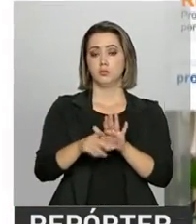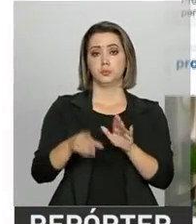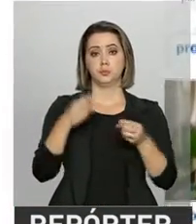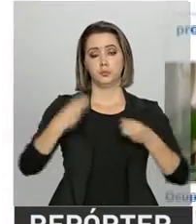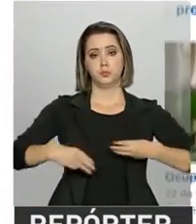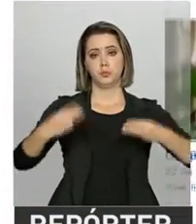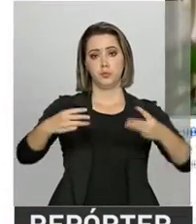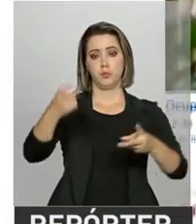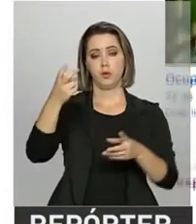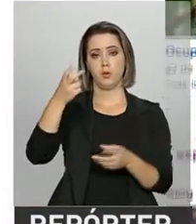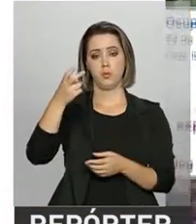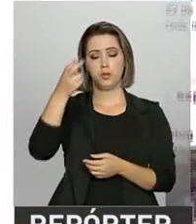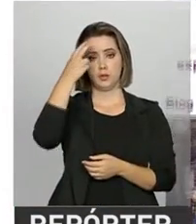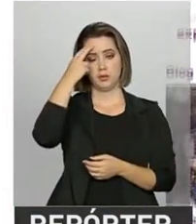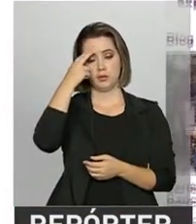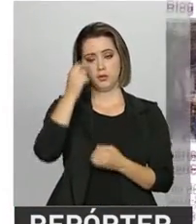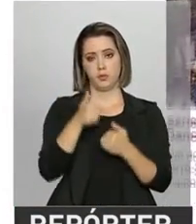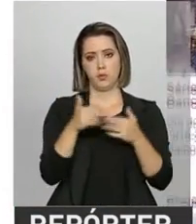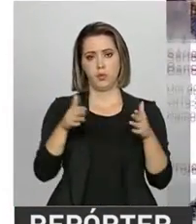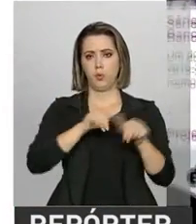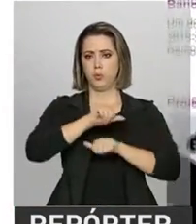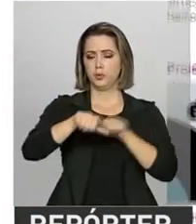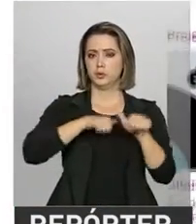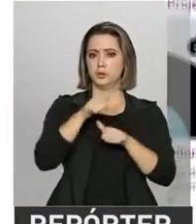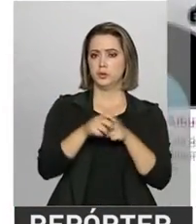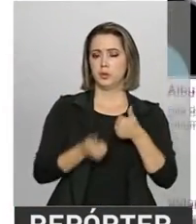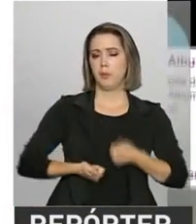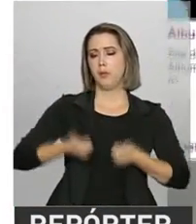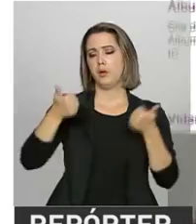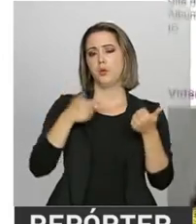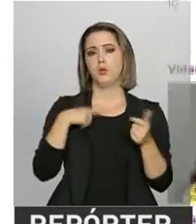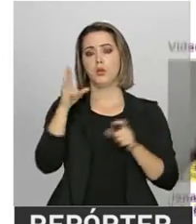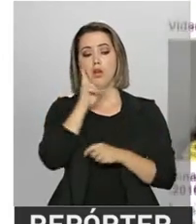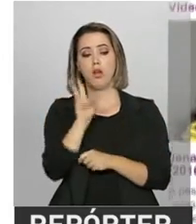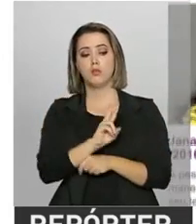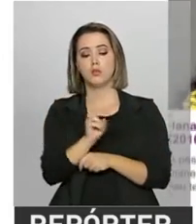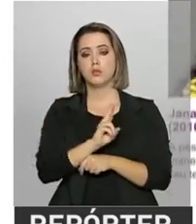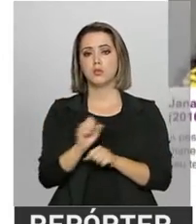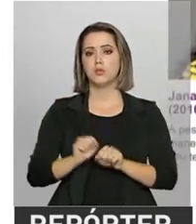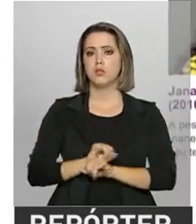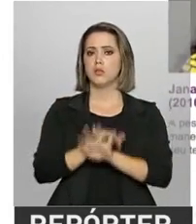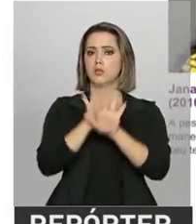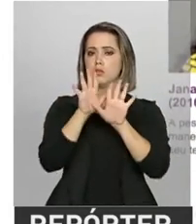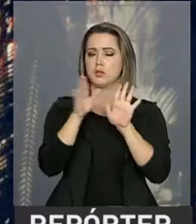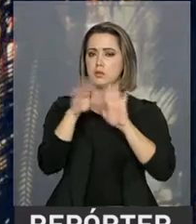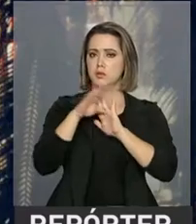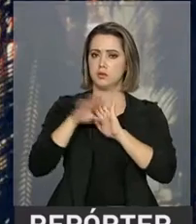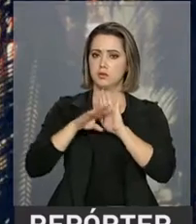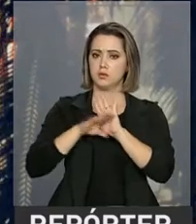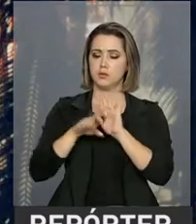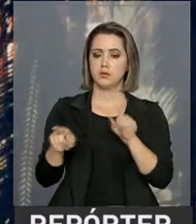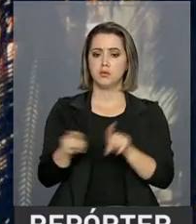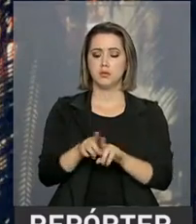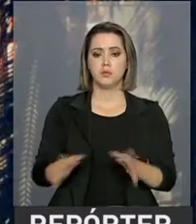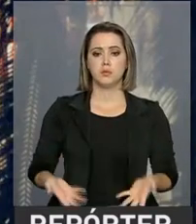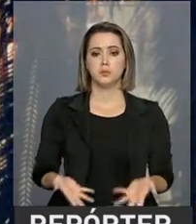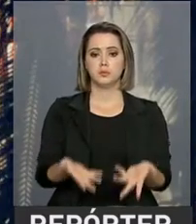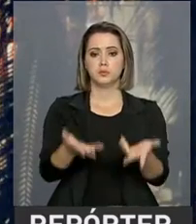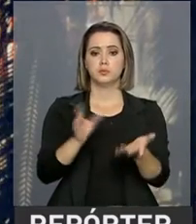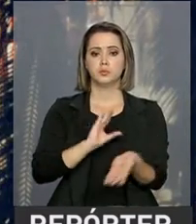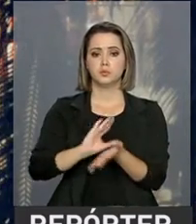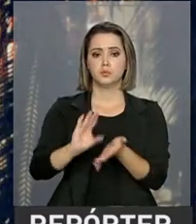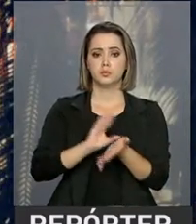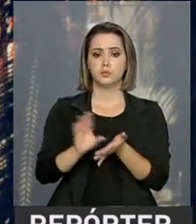mudanças que vão aumentar a fiscalização ea transparência dos projetos além de incentivar a captação de recursos